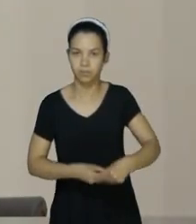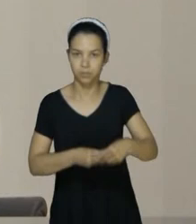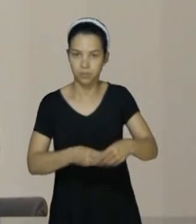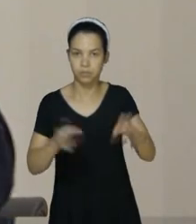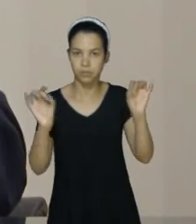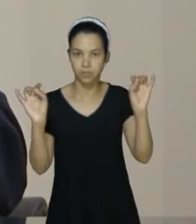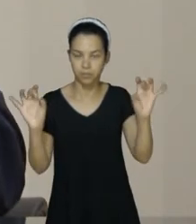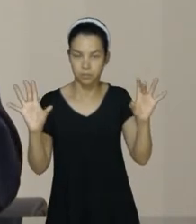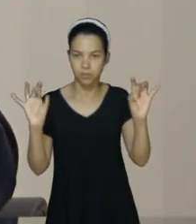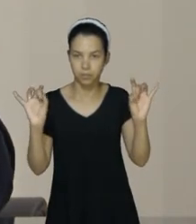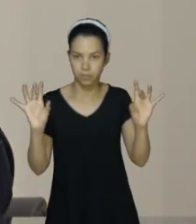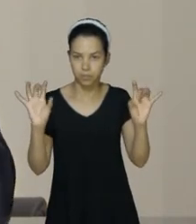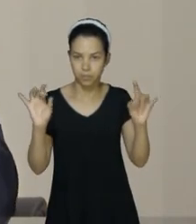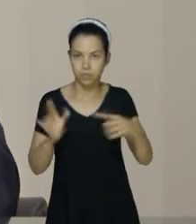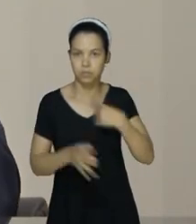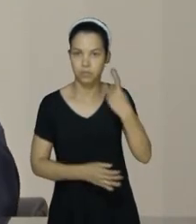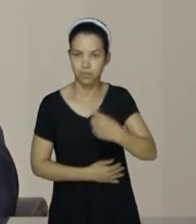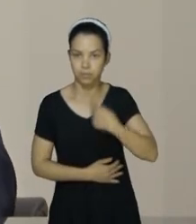especial